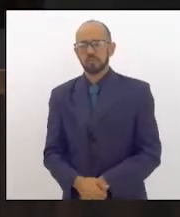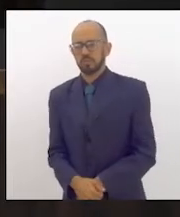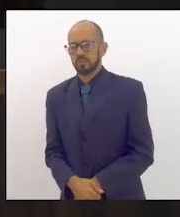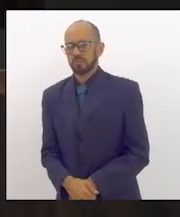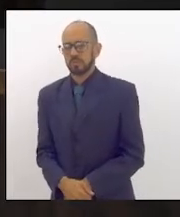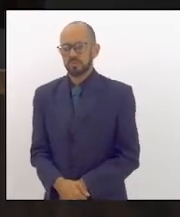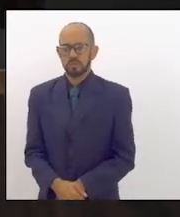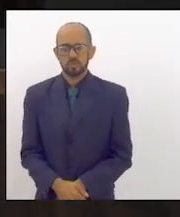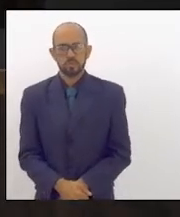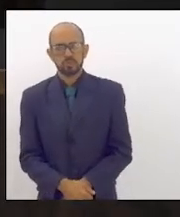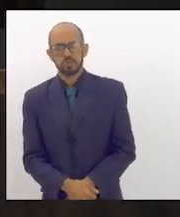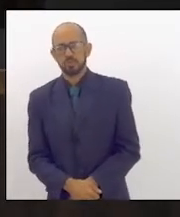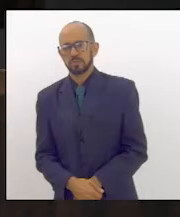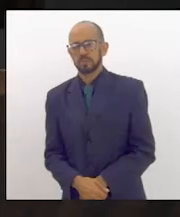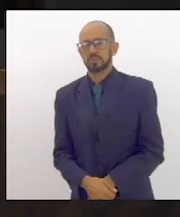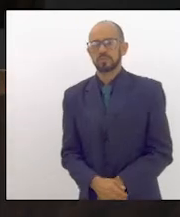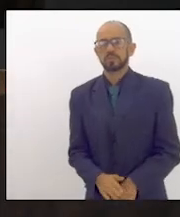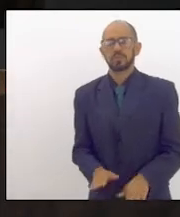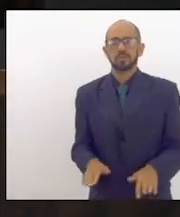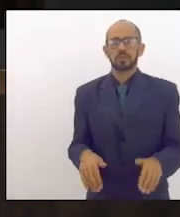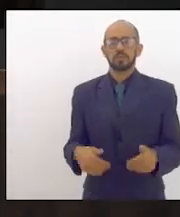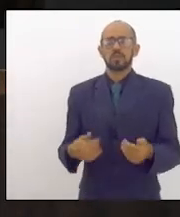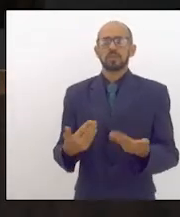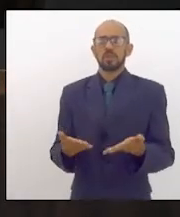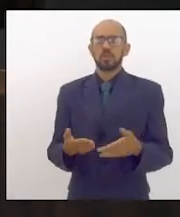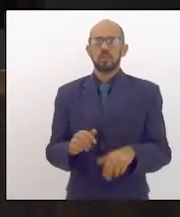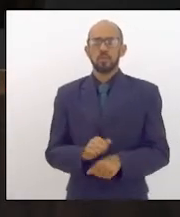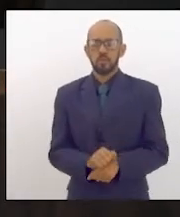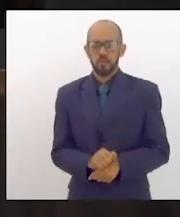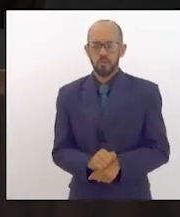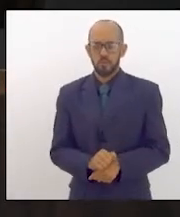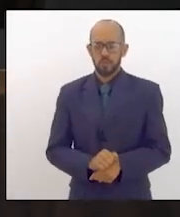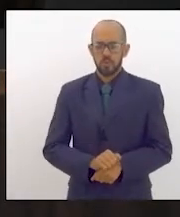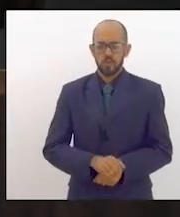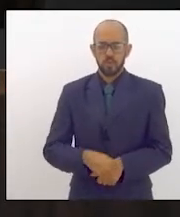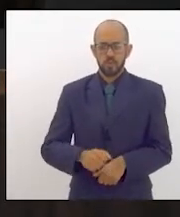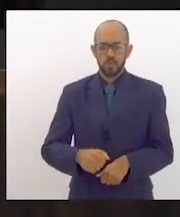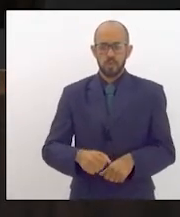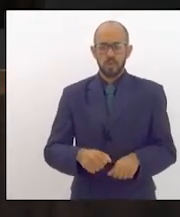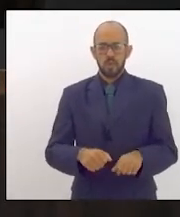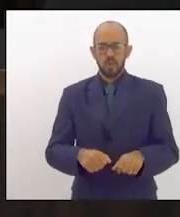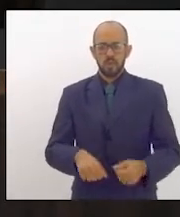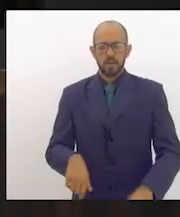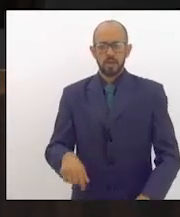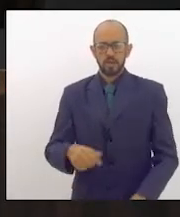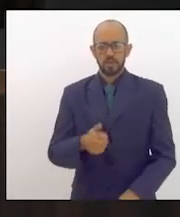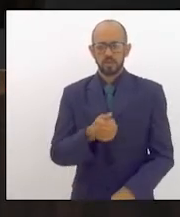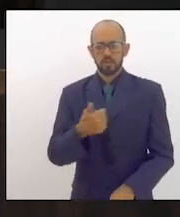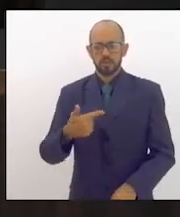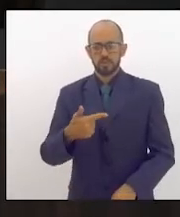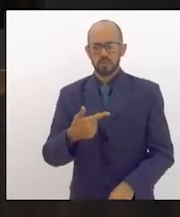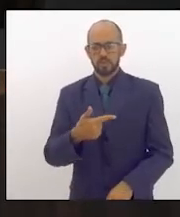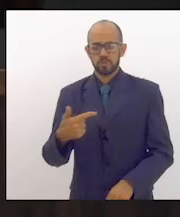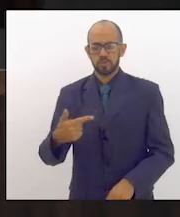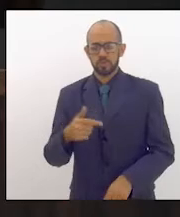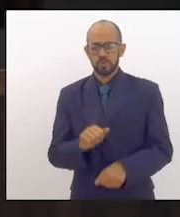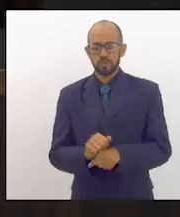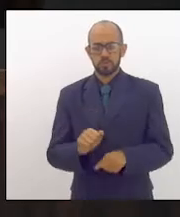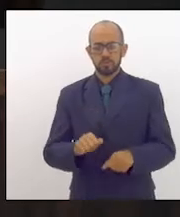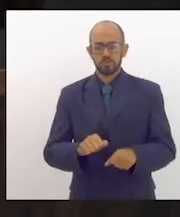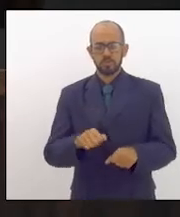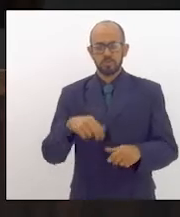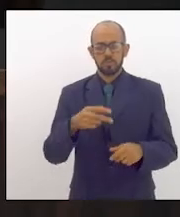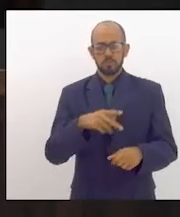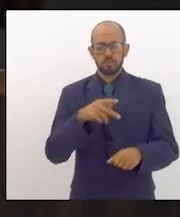a discussão que após a resolução 1279 de 22 de autoria do deputado Carlos minc concede o prêmio Ana Neli da